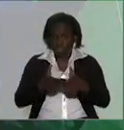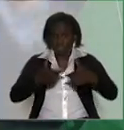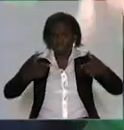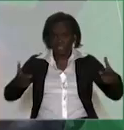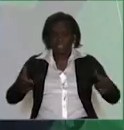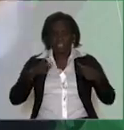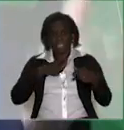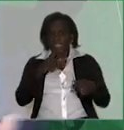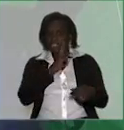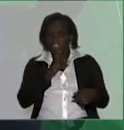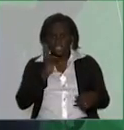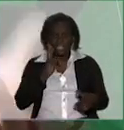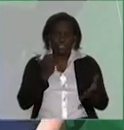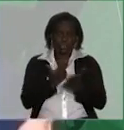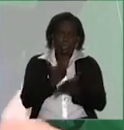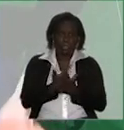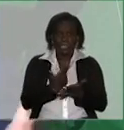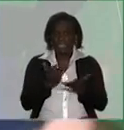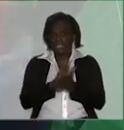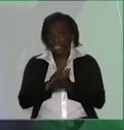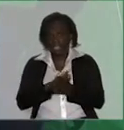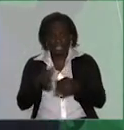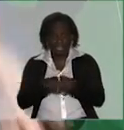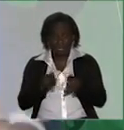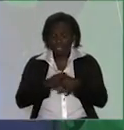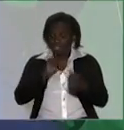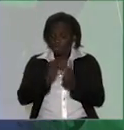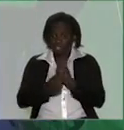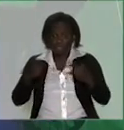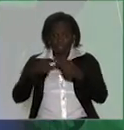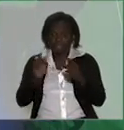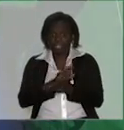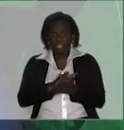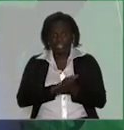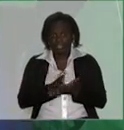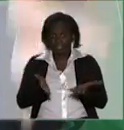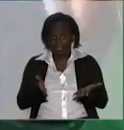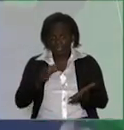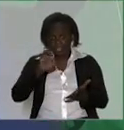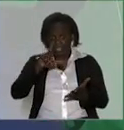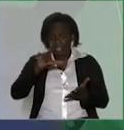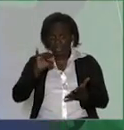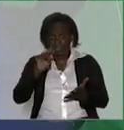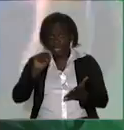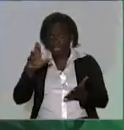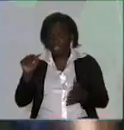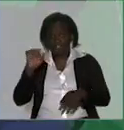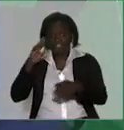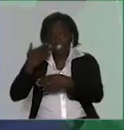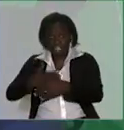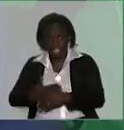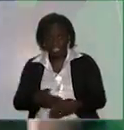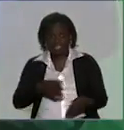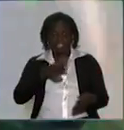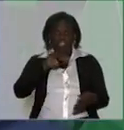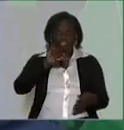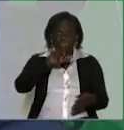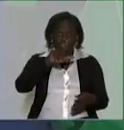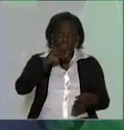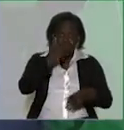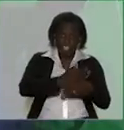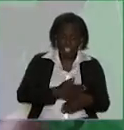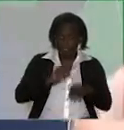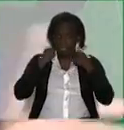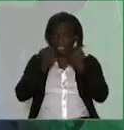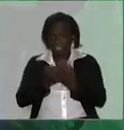num grande centro gastronômico e de compras e nem dá a finalidade esportiva. Nem o Célio de Barros funciona, nem o Delamare funciona, nem o